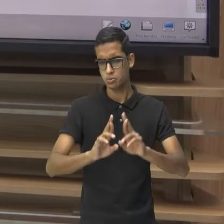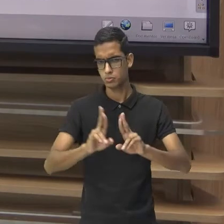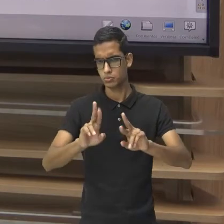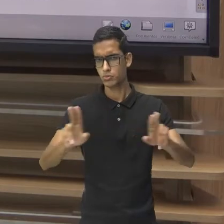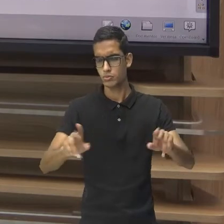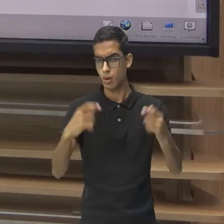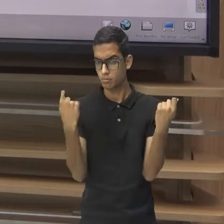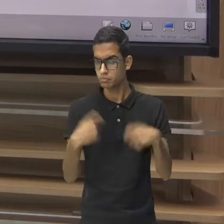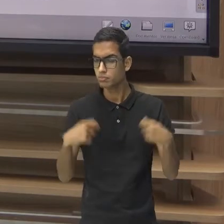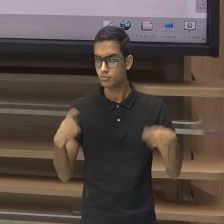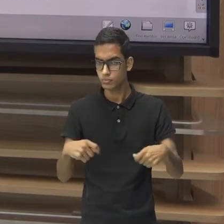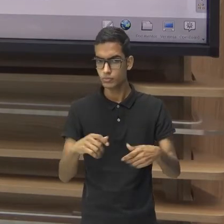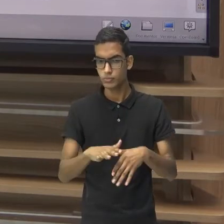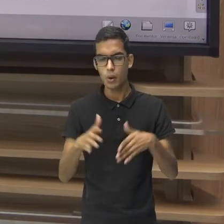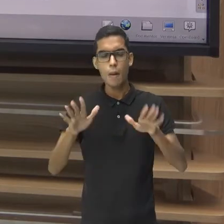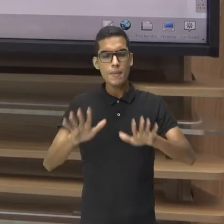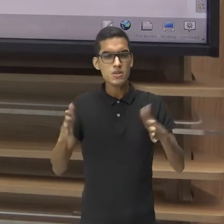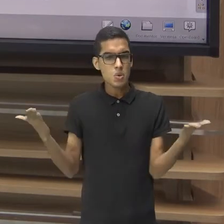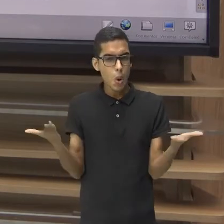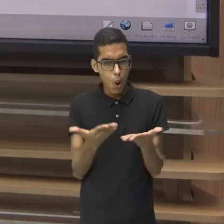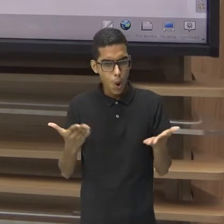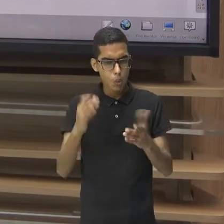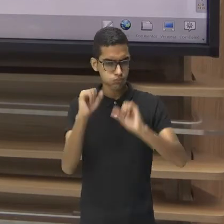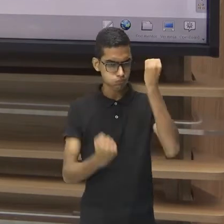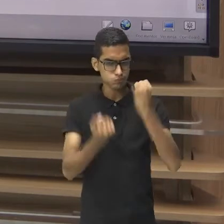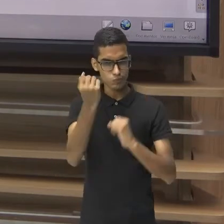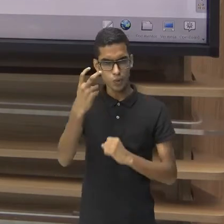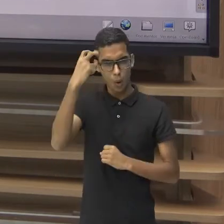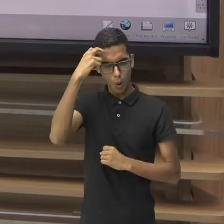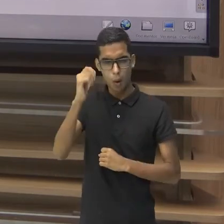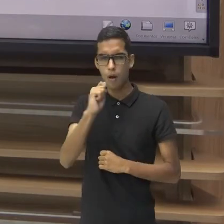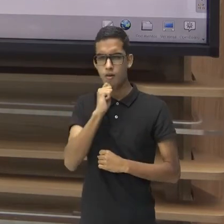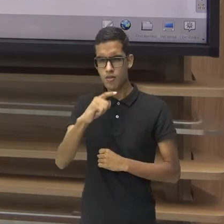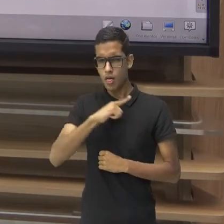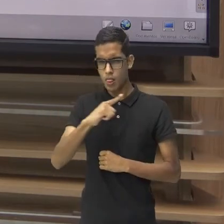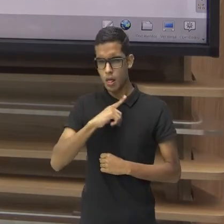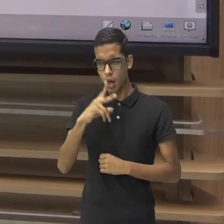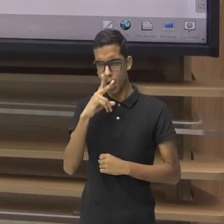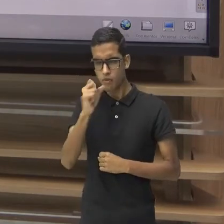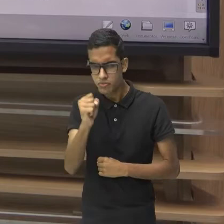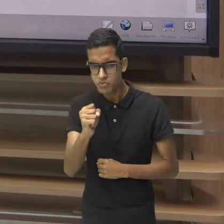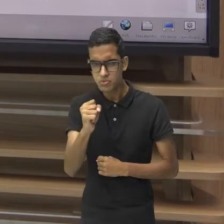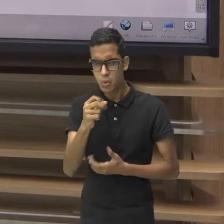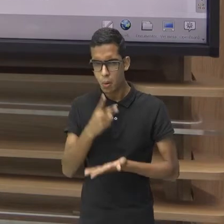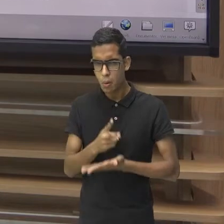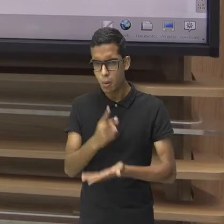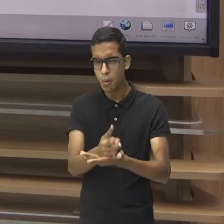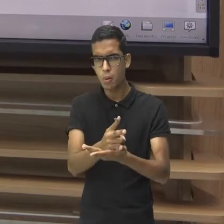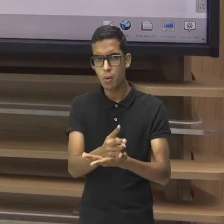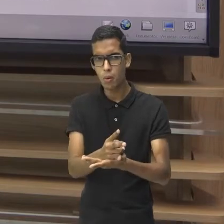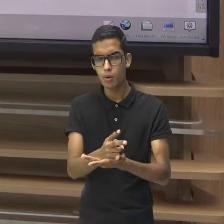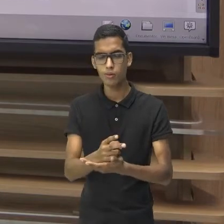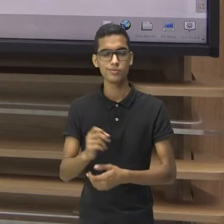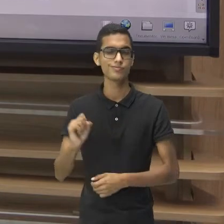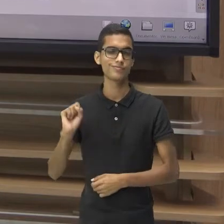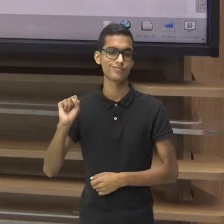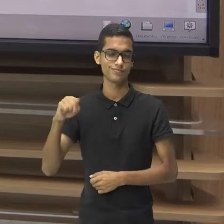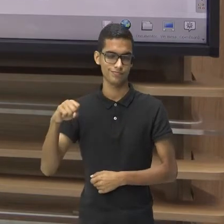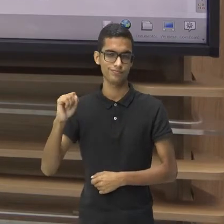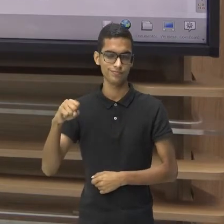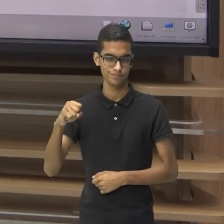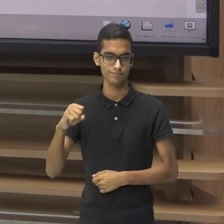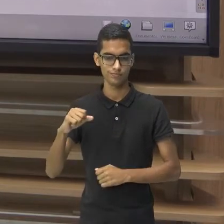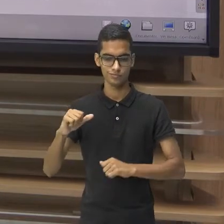e hoje, professor? A indústria cultural está presente, está mais forte, continua do mesmo jeito? Sim,